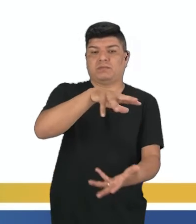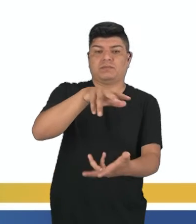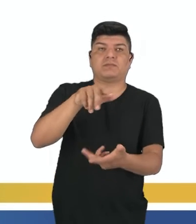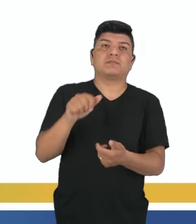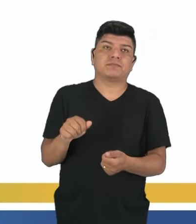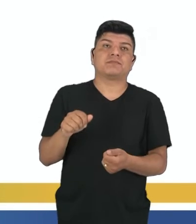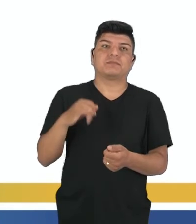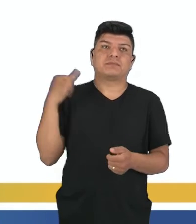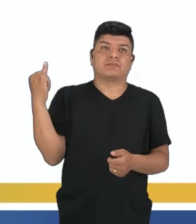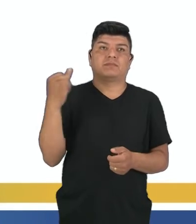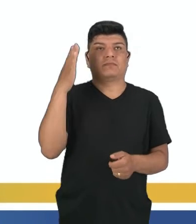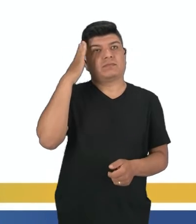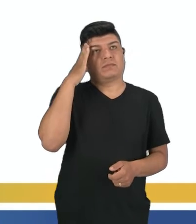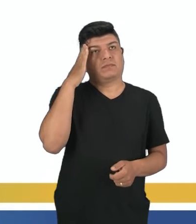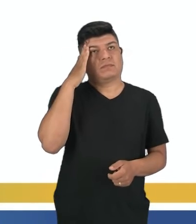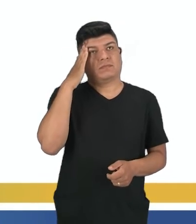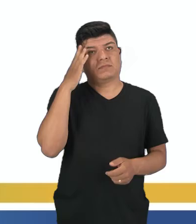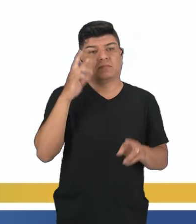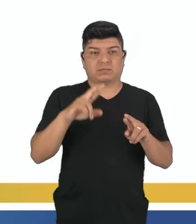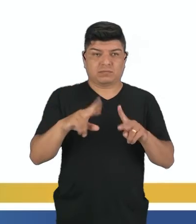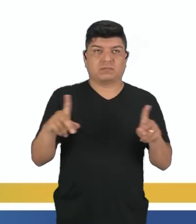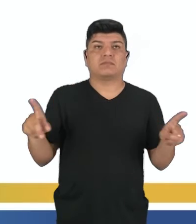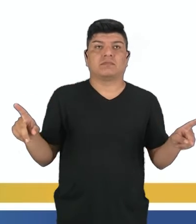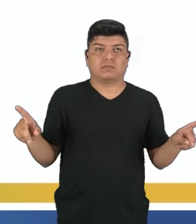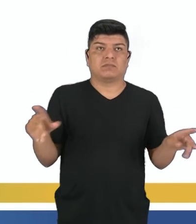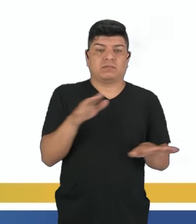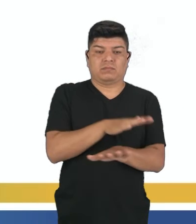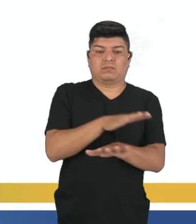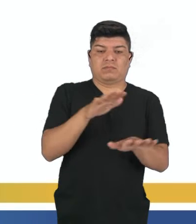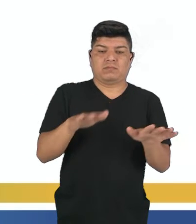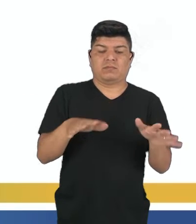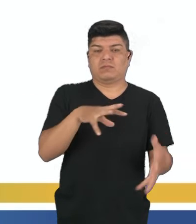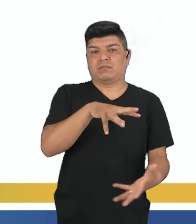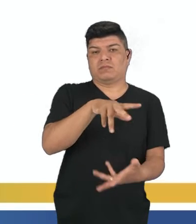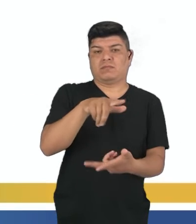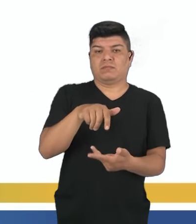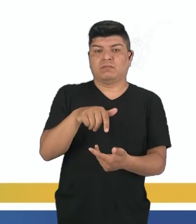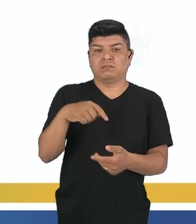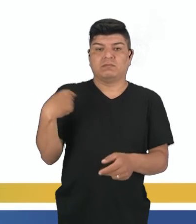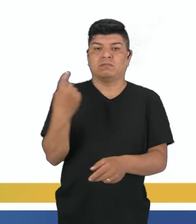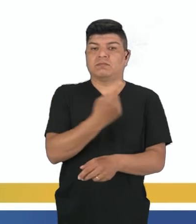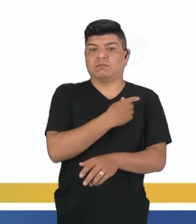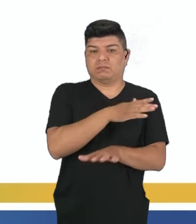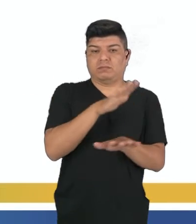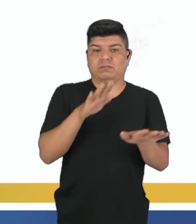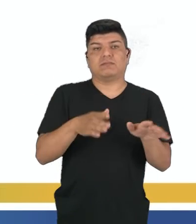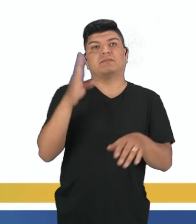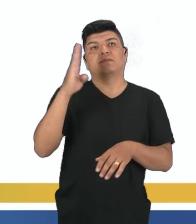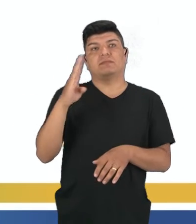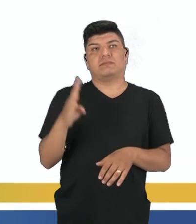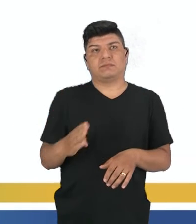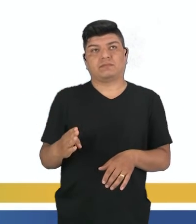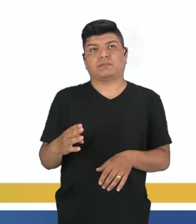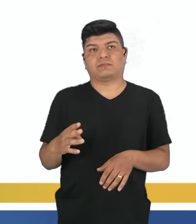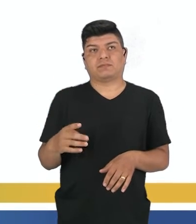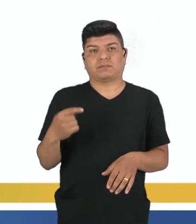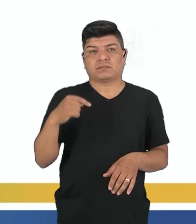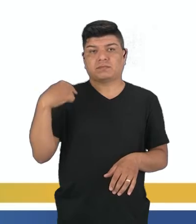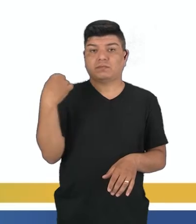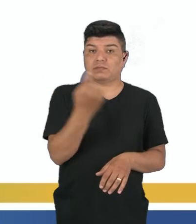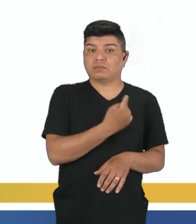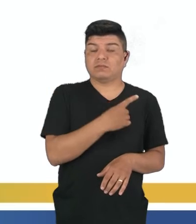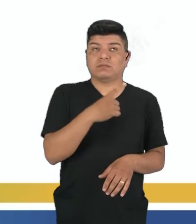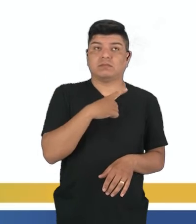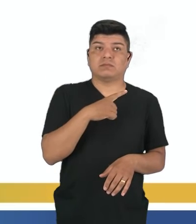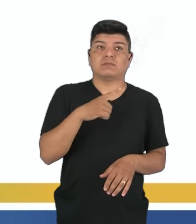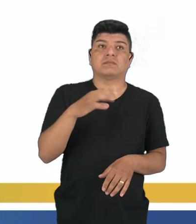É interessante a gente saber as diferenças desses biomas mundiais com os biomas brasileiros. Nós, no planeta Terra, nós